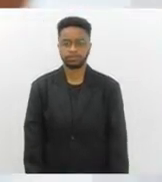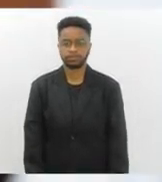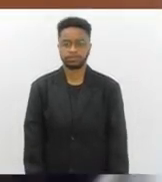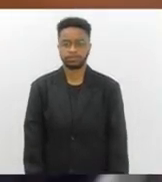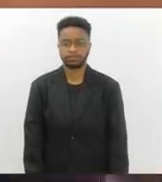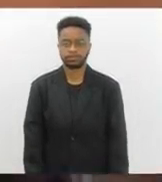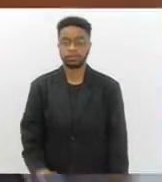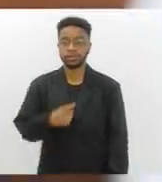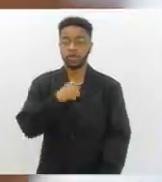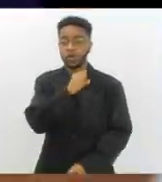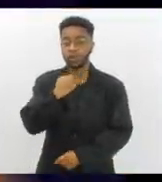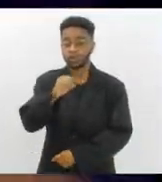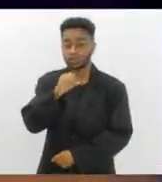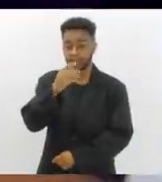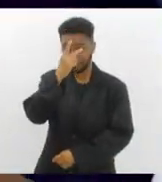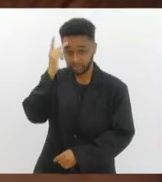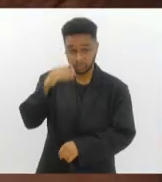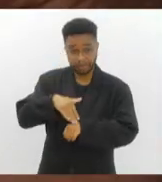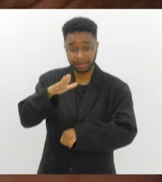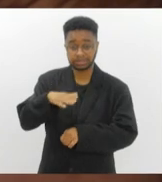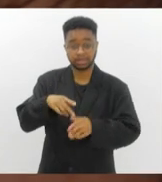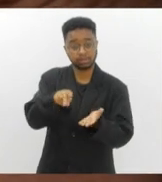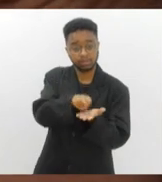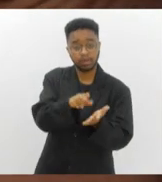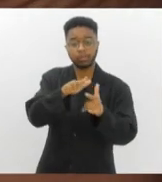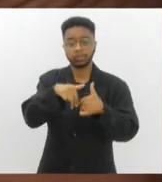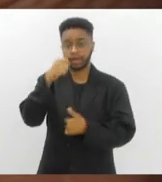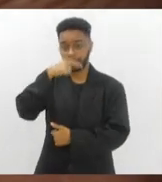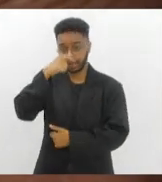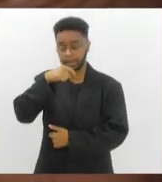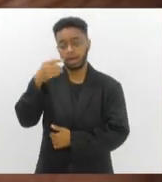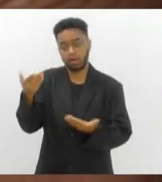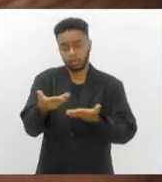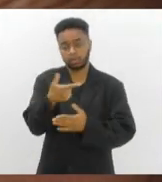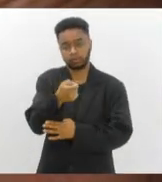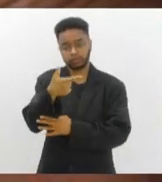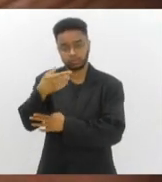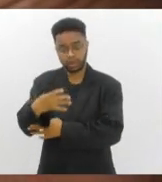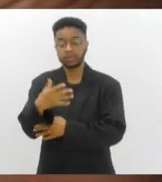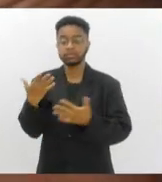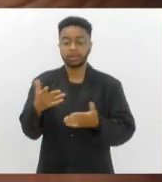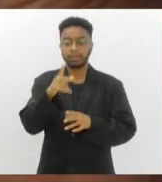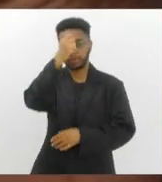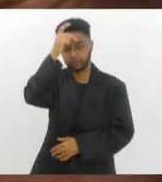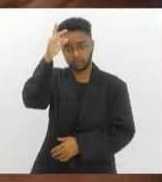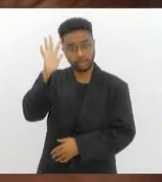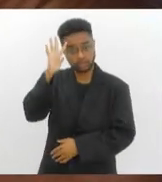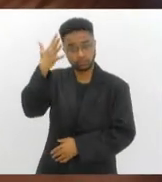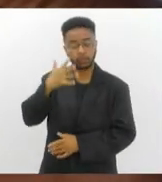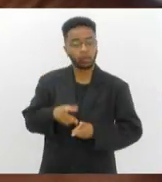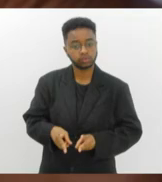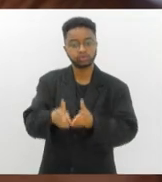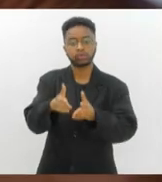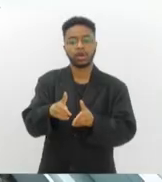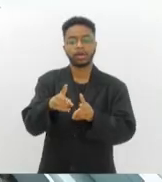Com mais de 800 pessoas internadas por gripe este ano, a Prefeitura do Rio decidiu manter, enquanto durarem as doses, a campanha de vacinação